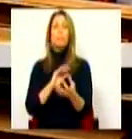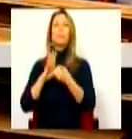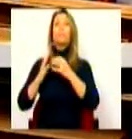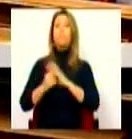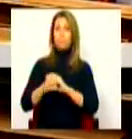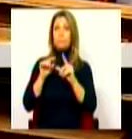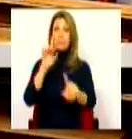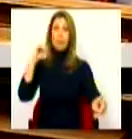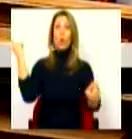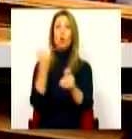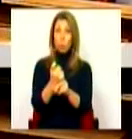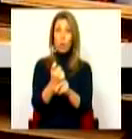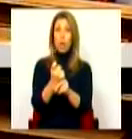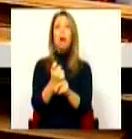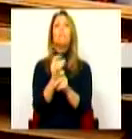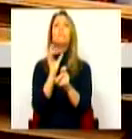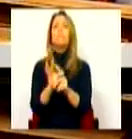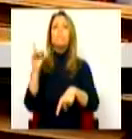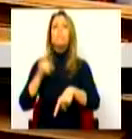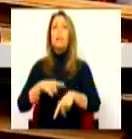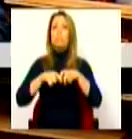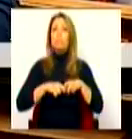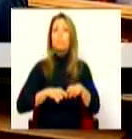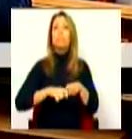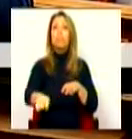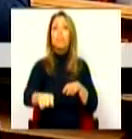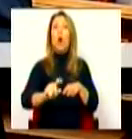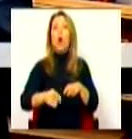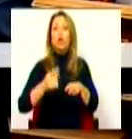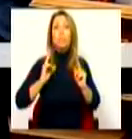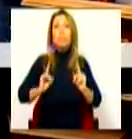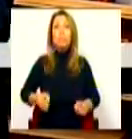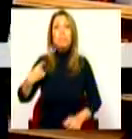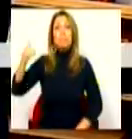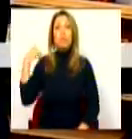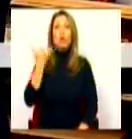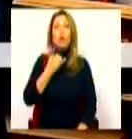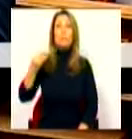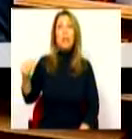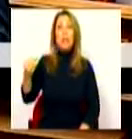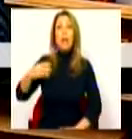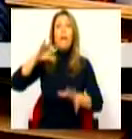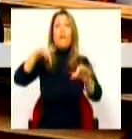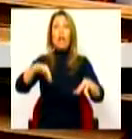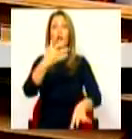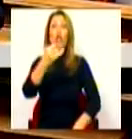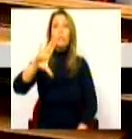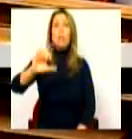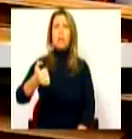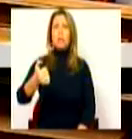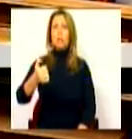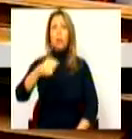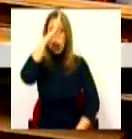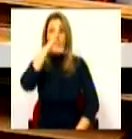Esta auditoria recai sobre um período temporal que começa em 2000 e acaba em 2015. Atravessou